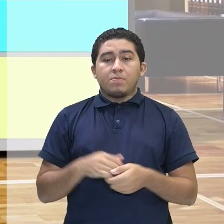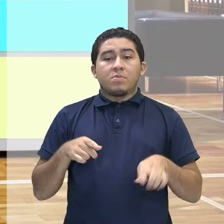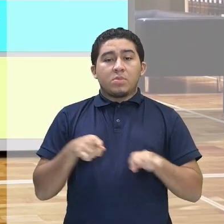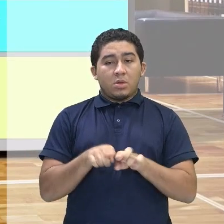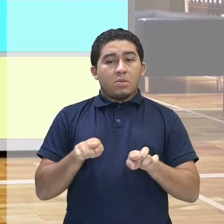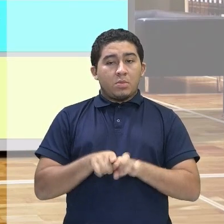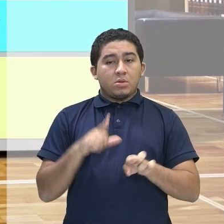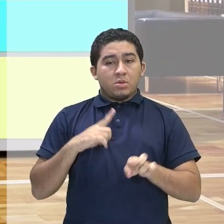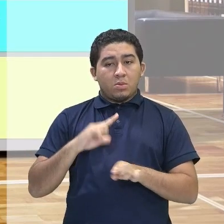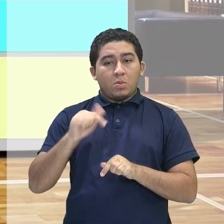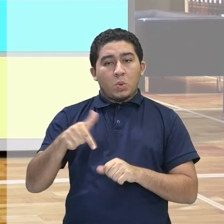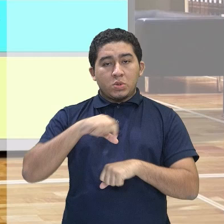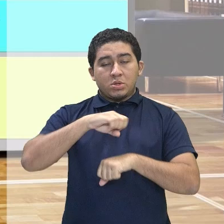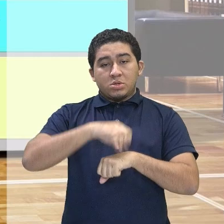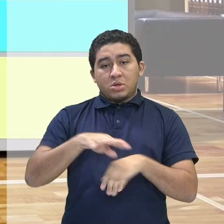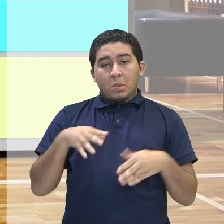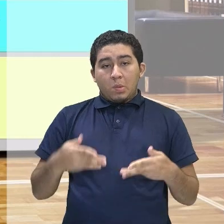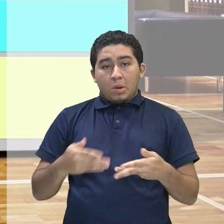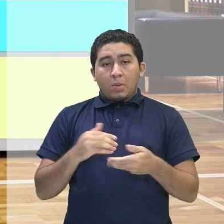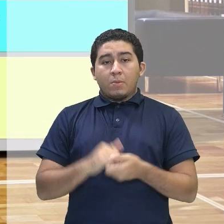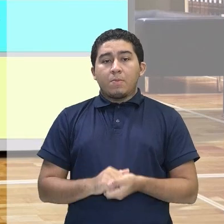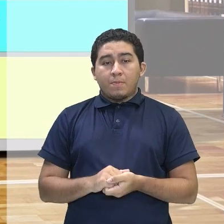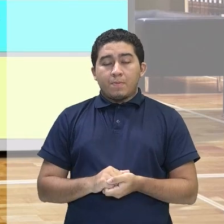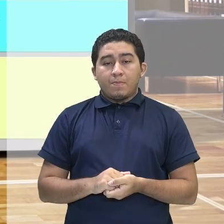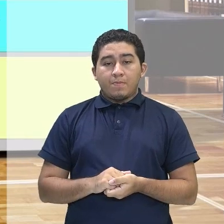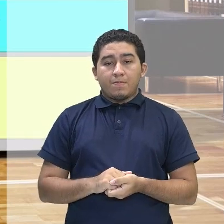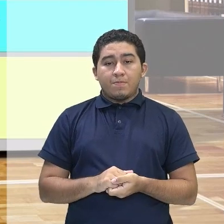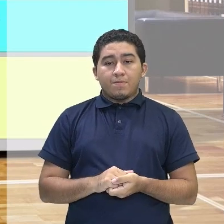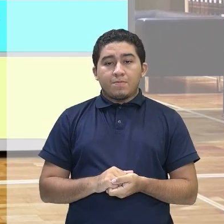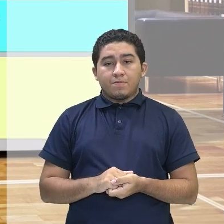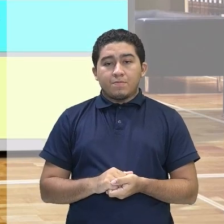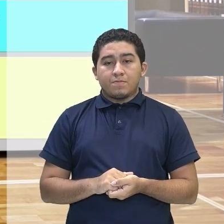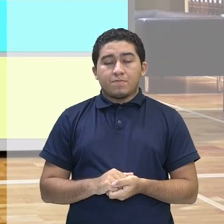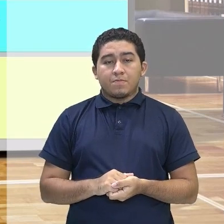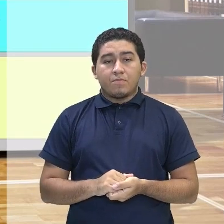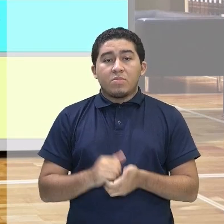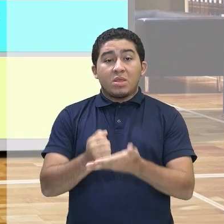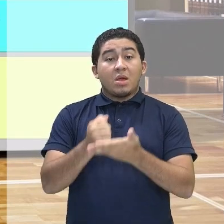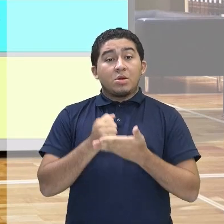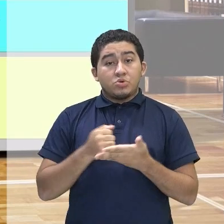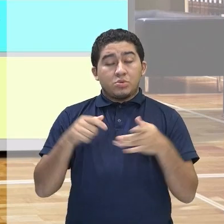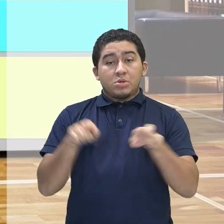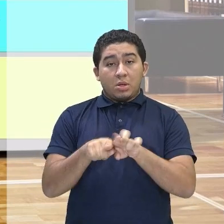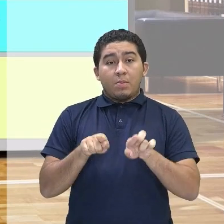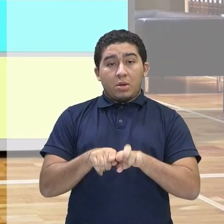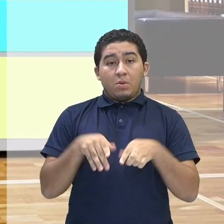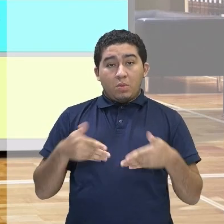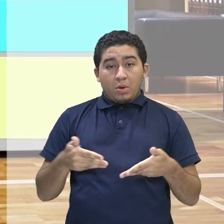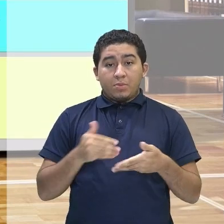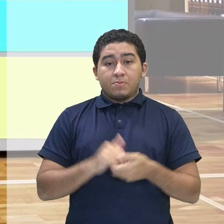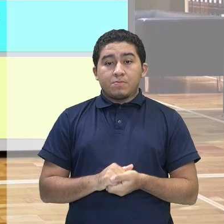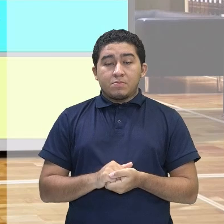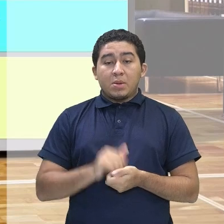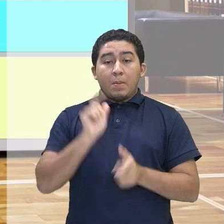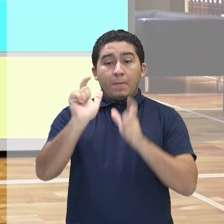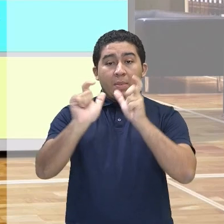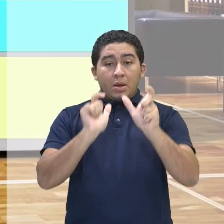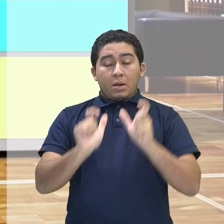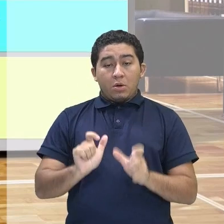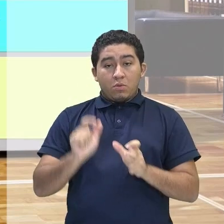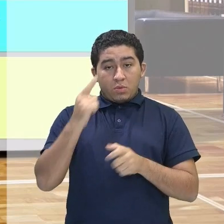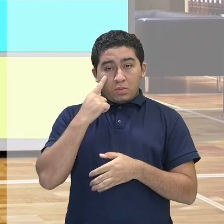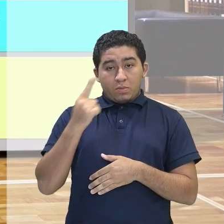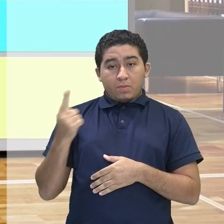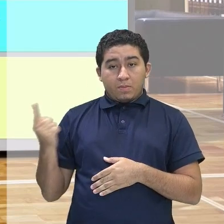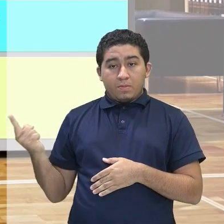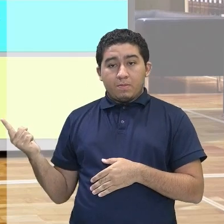outra dica, que foram aquelas últimas que nos ajudam muito também, que são as palavras cognatas. E aí